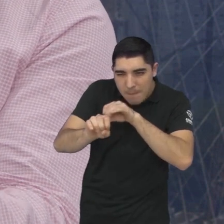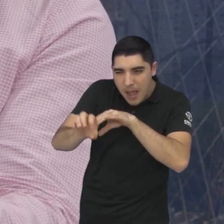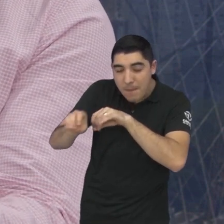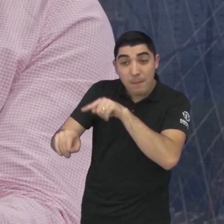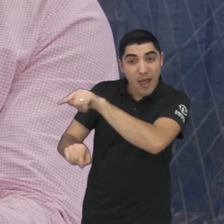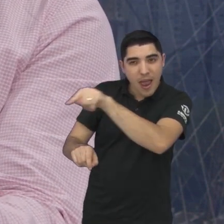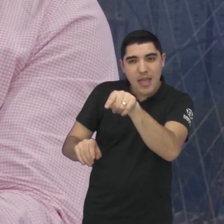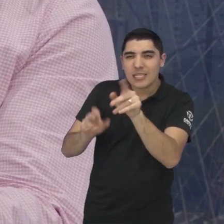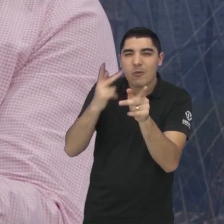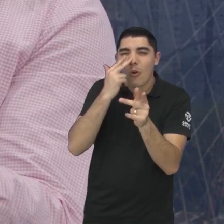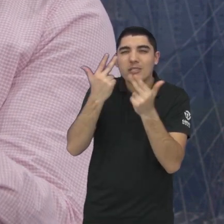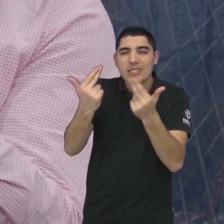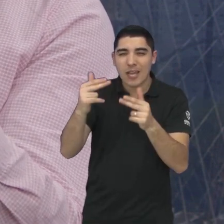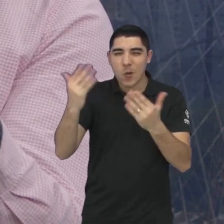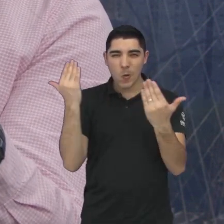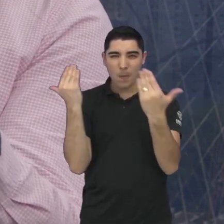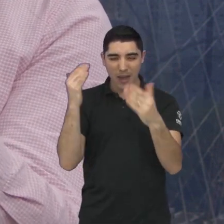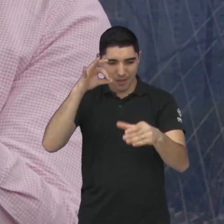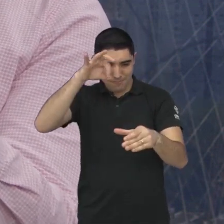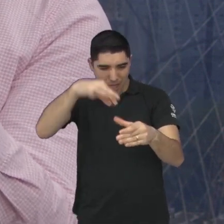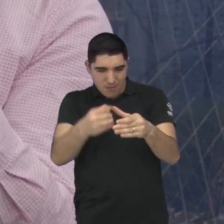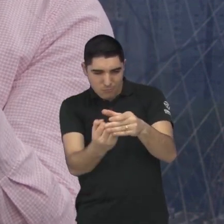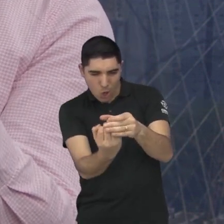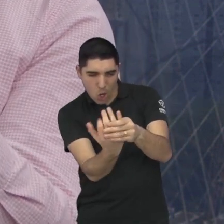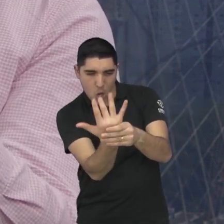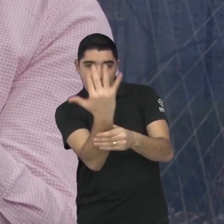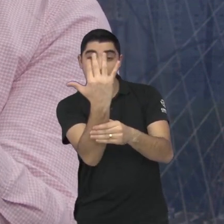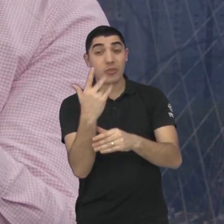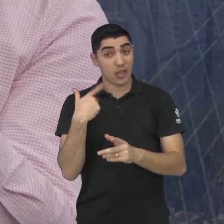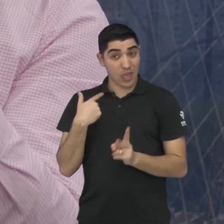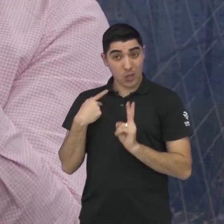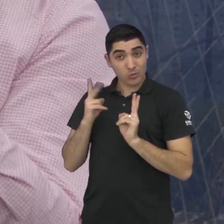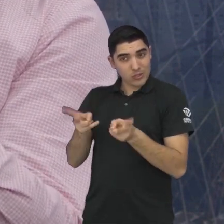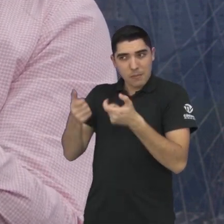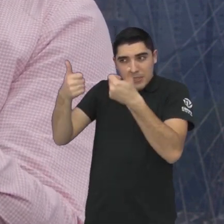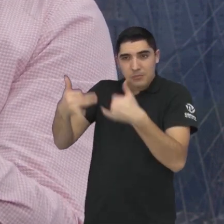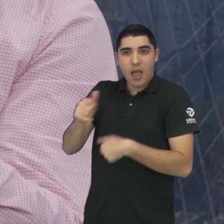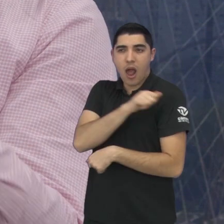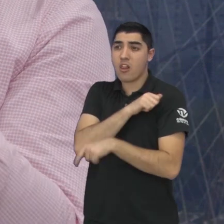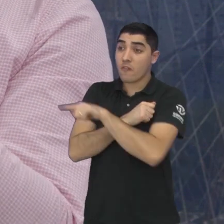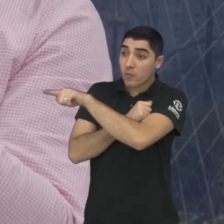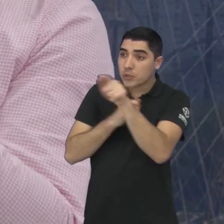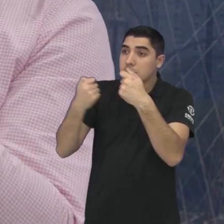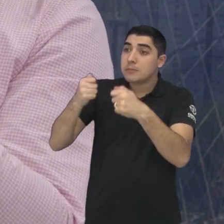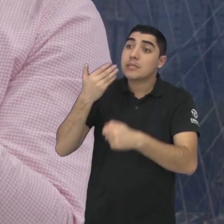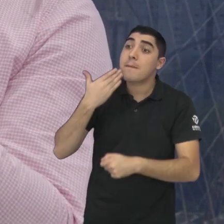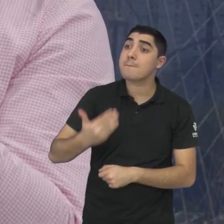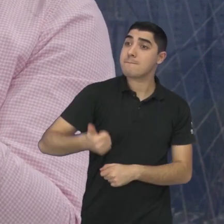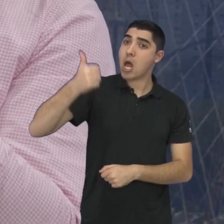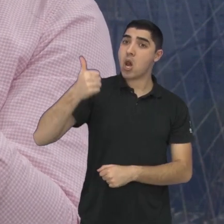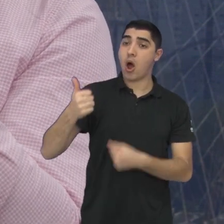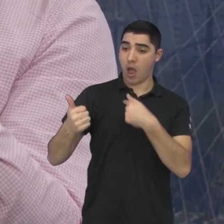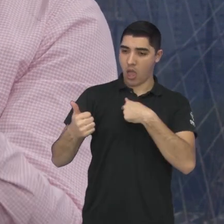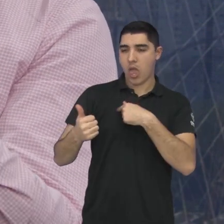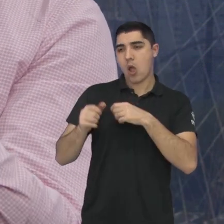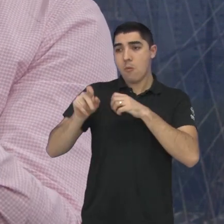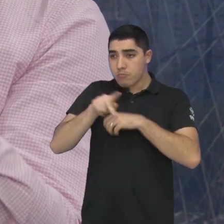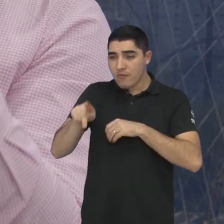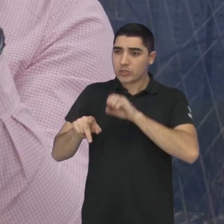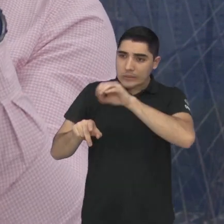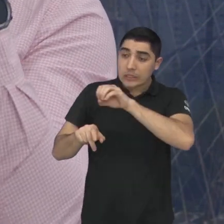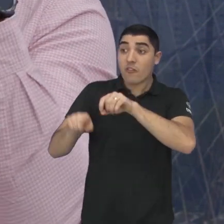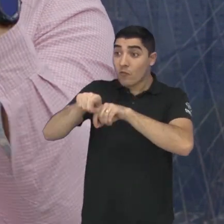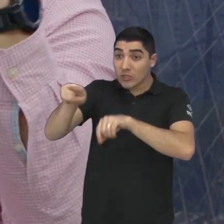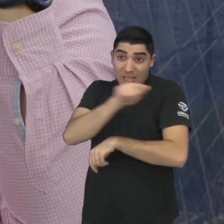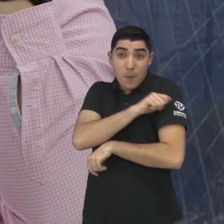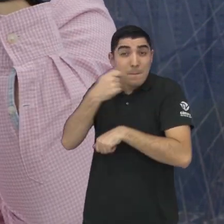para eles procurarem se aperfeiçoar e eu sempre falo para os meus alunos, eles têm que ser melhores do que eu. Então a gente tem que plantar essa semente para que